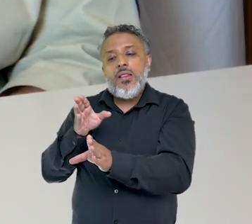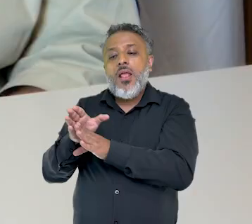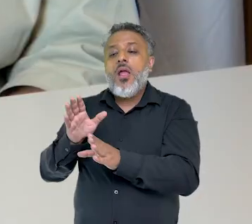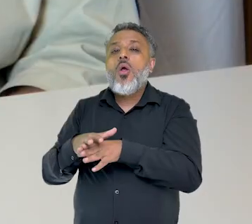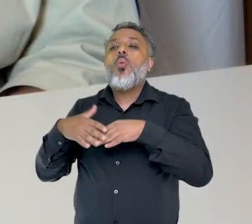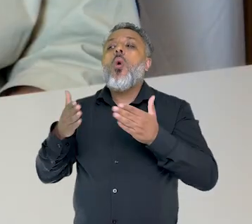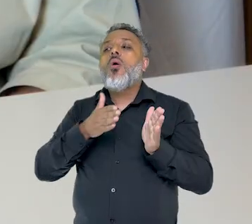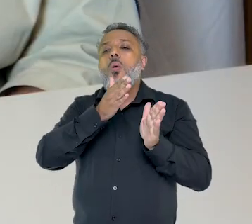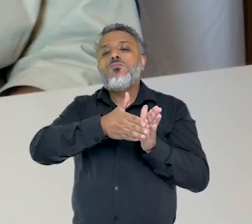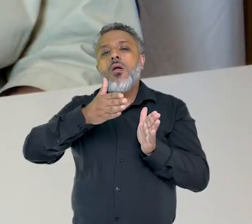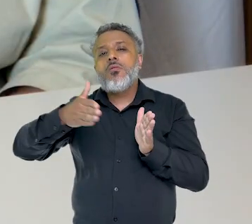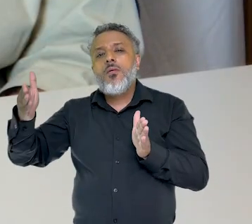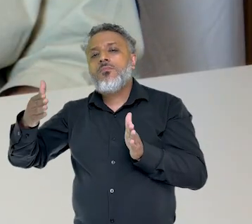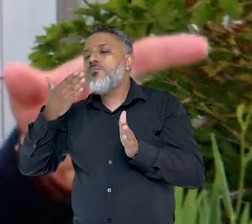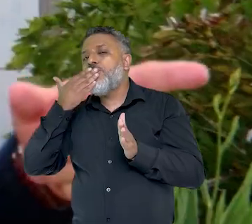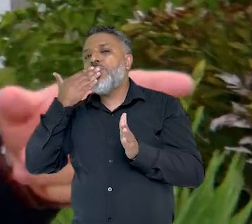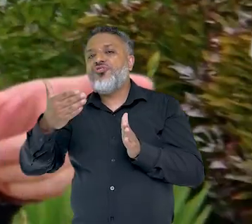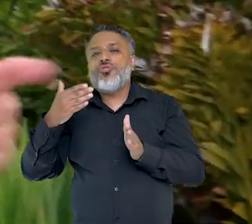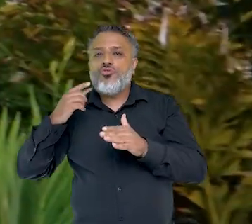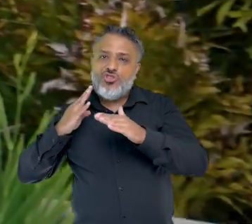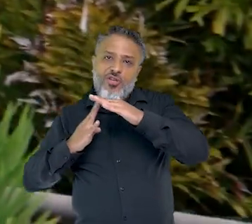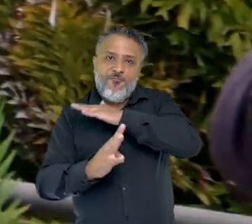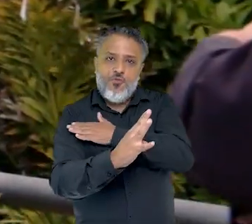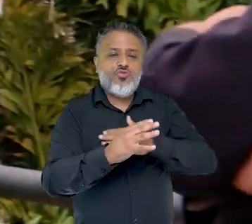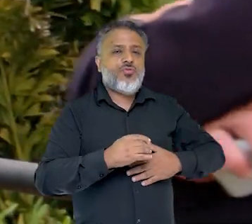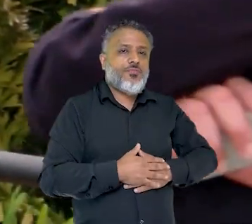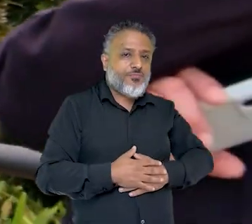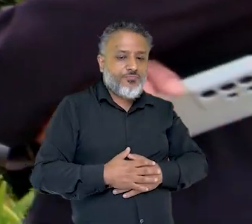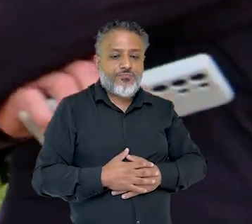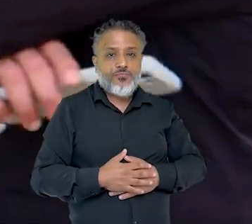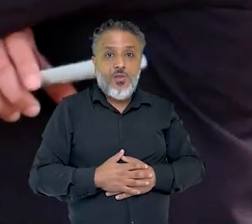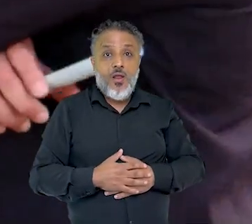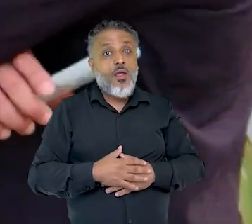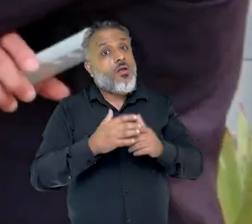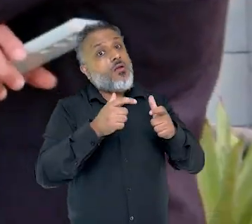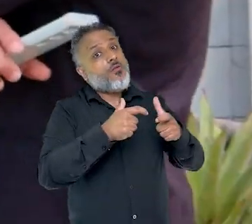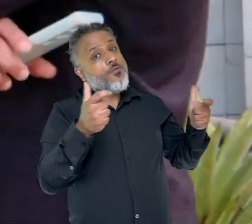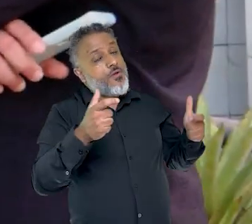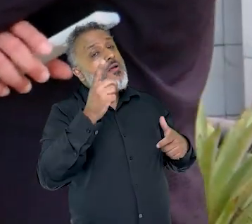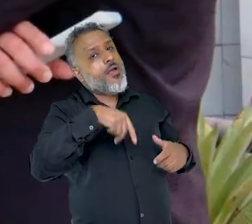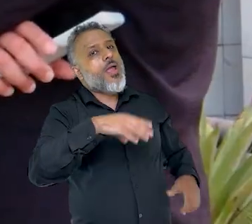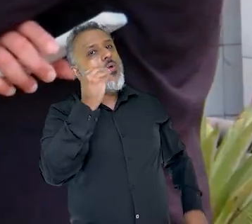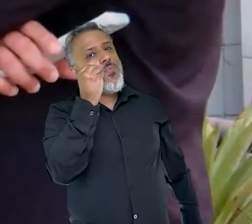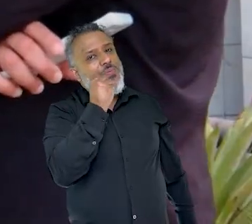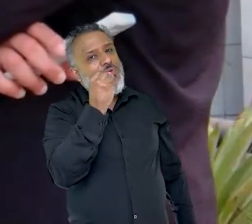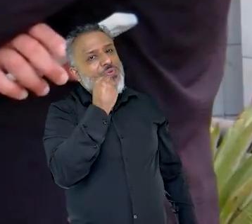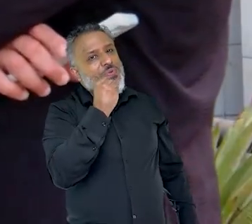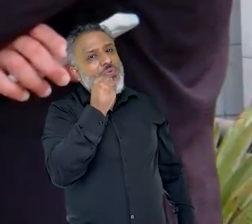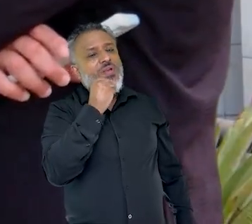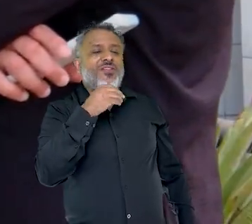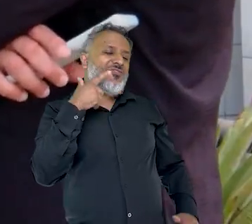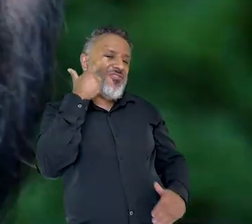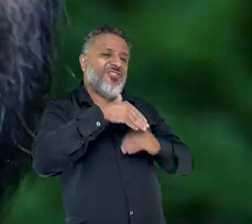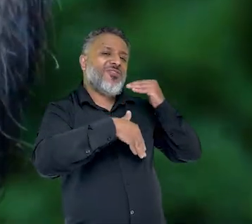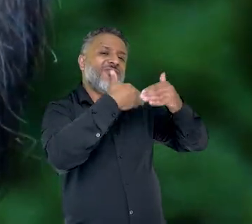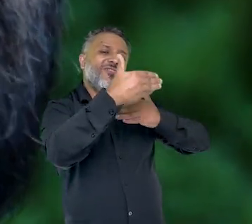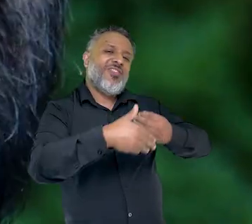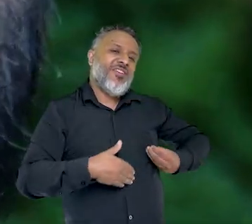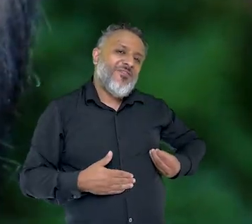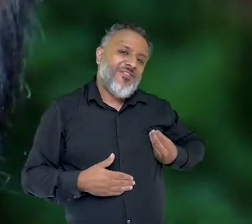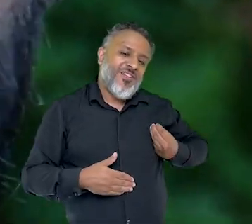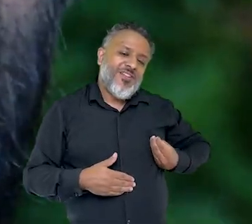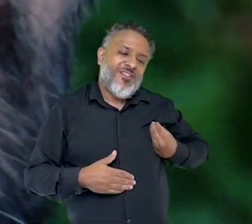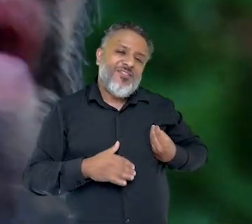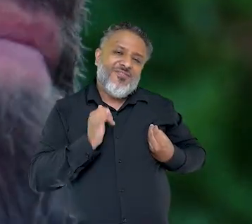passo a passo para formalizar o pedido de refúgio. O refúgio, na maioria das vezes, é a oportunidade de reconstruir a vida, como